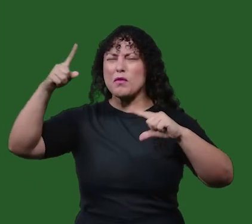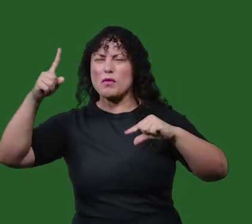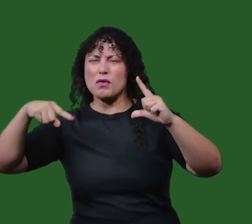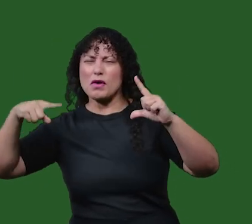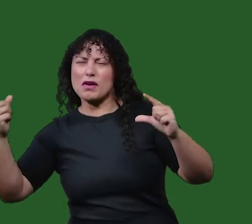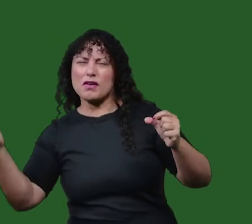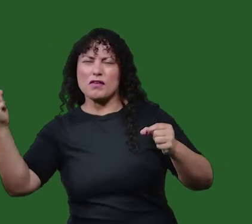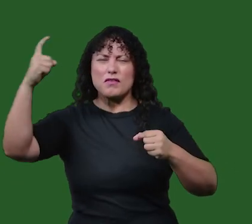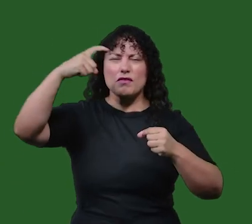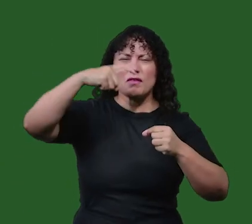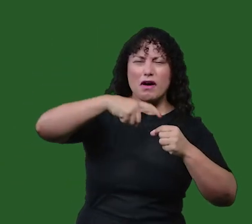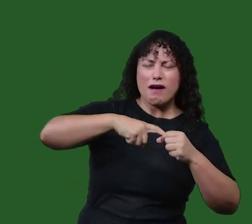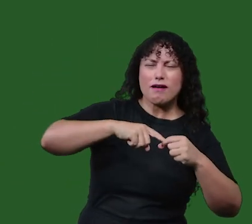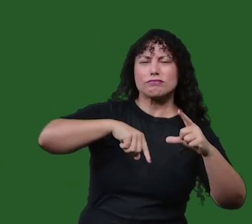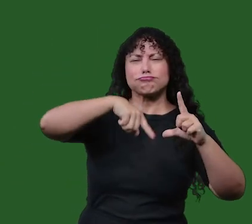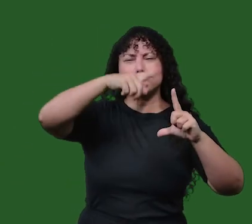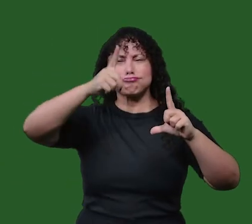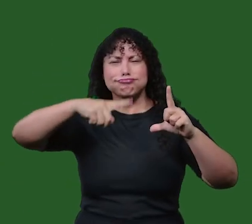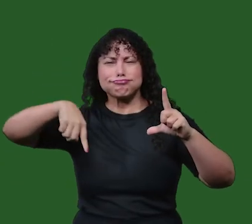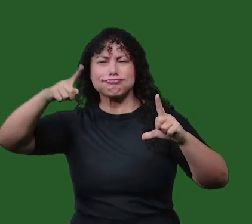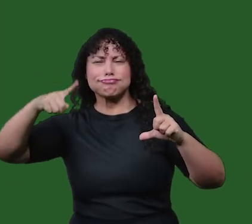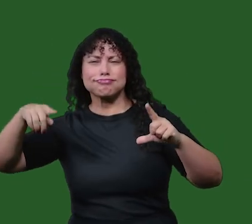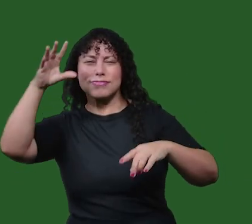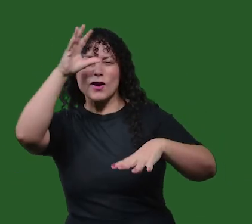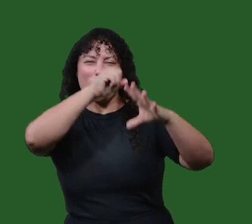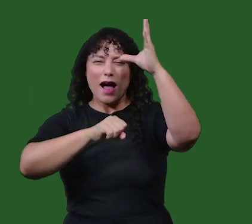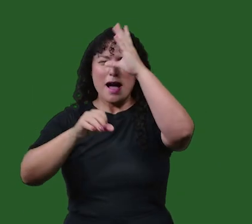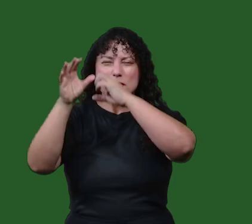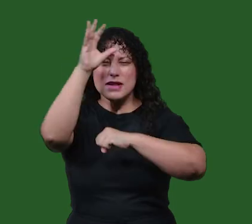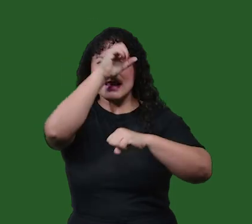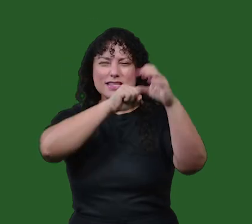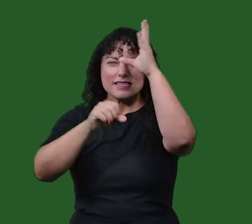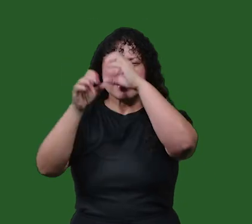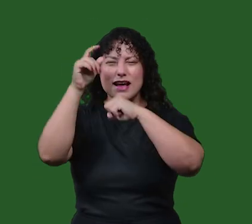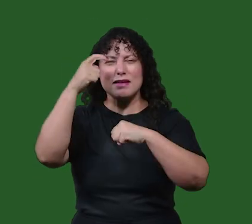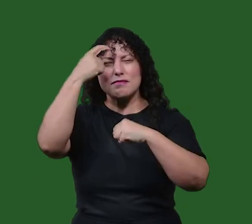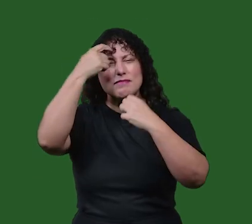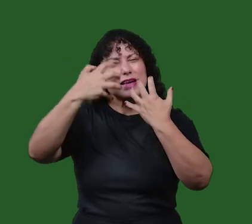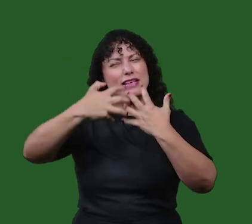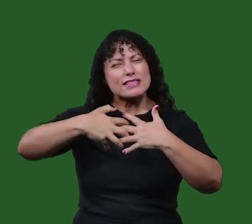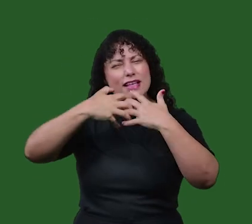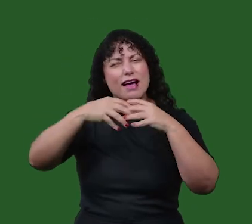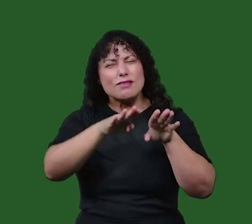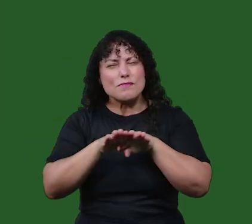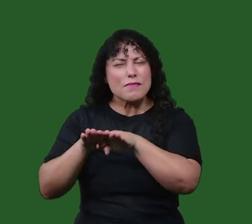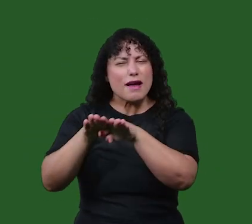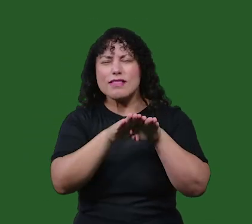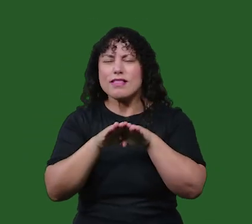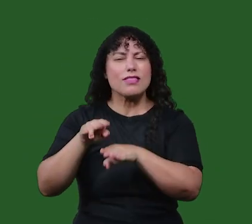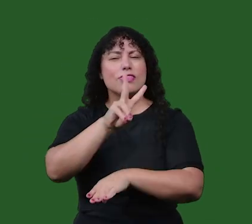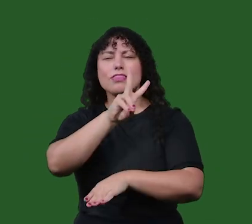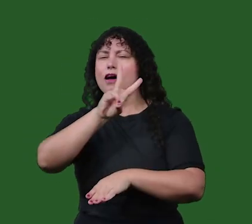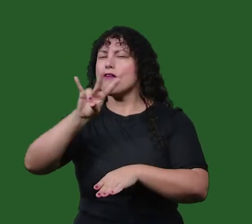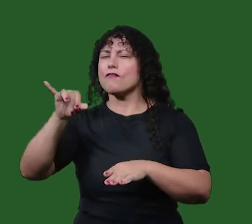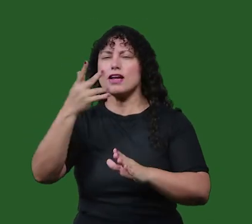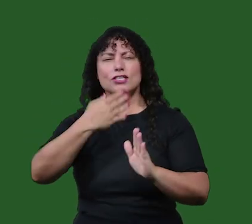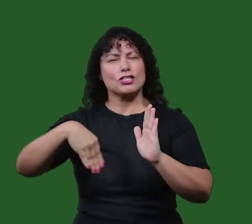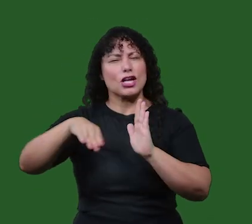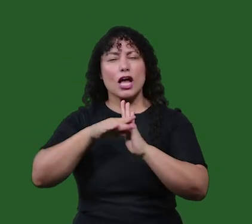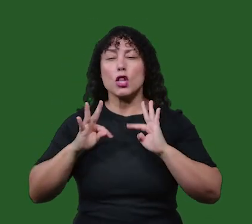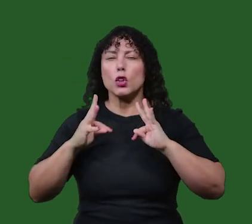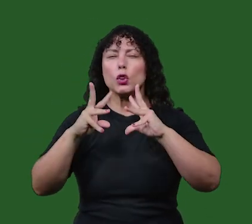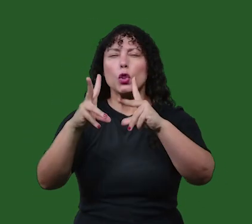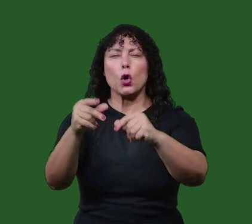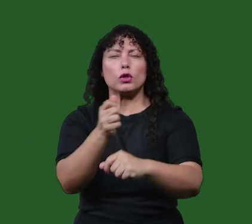ele recua, ele oscila também. O aprendizado, pensado de um modo padrão, não vai